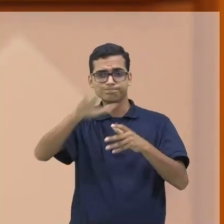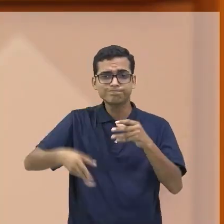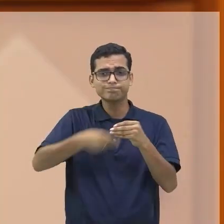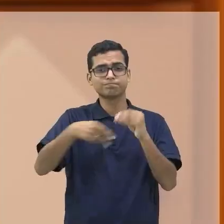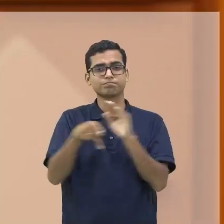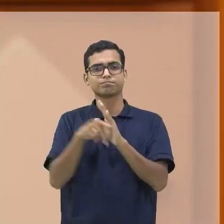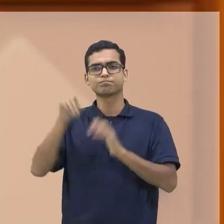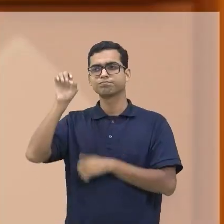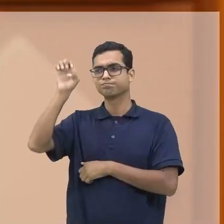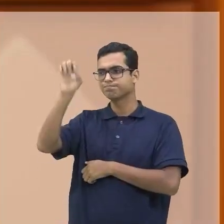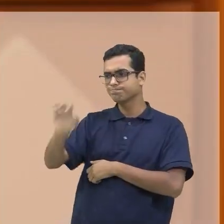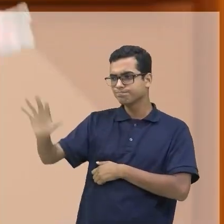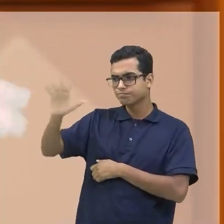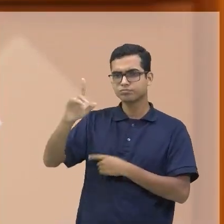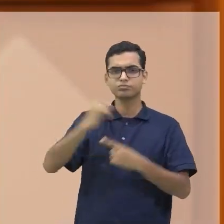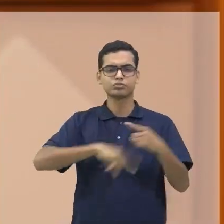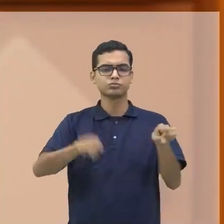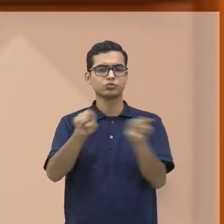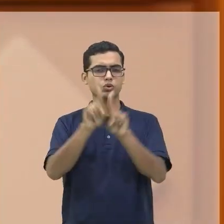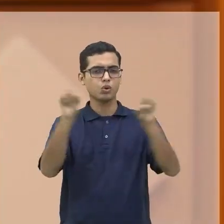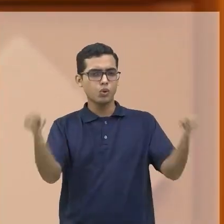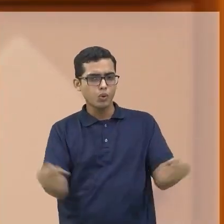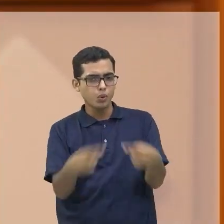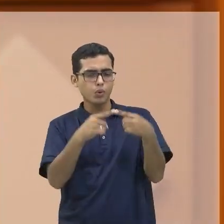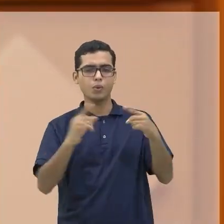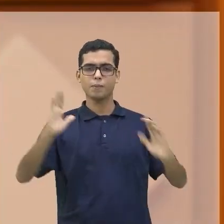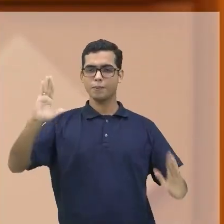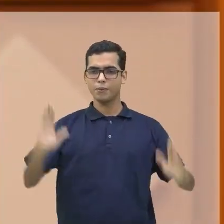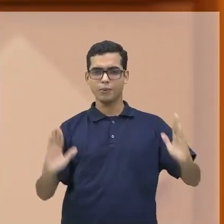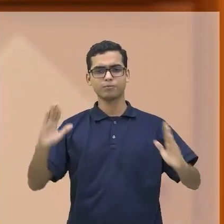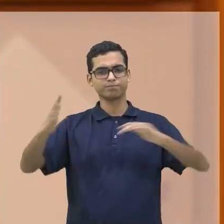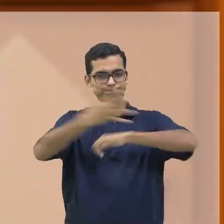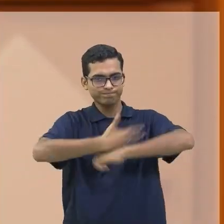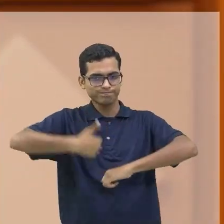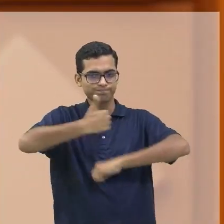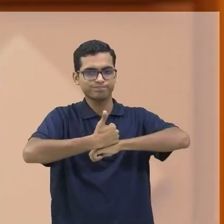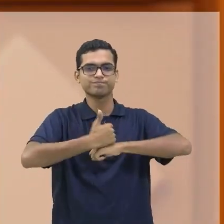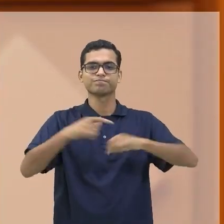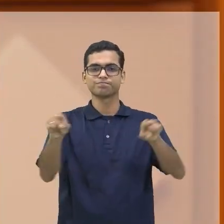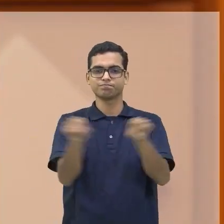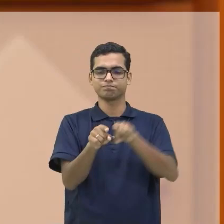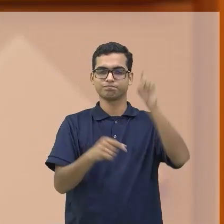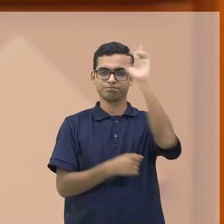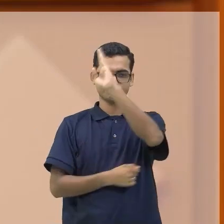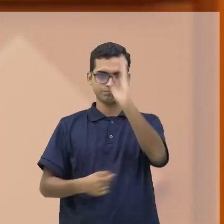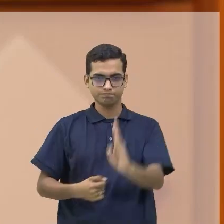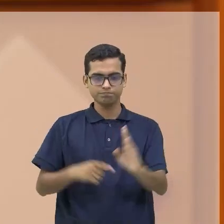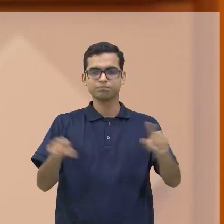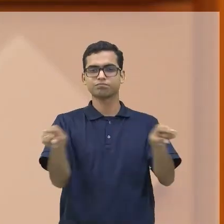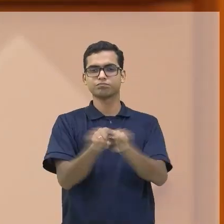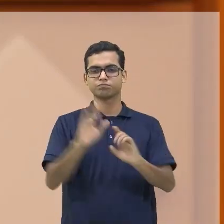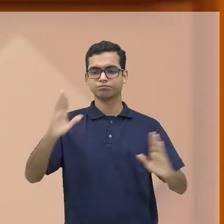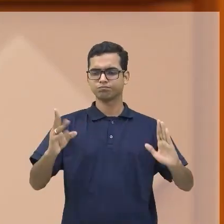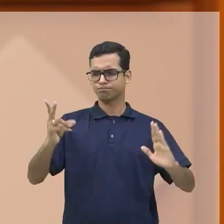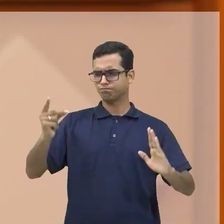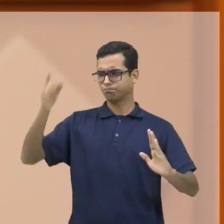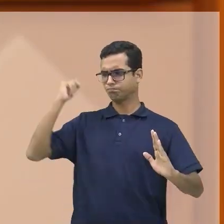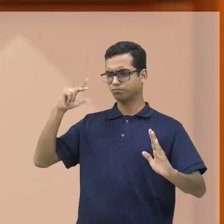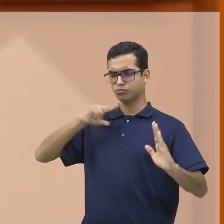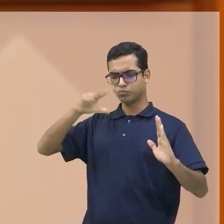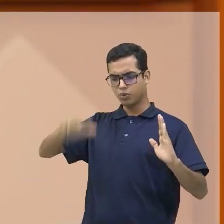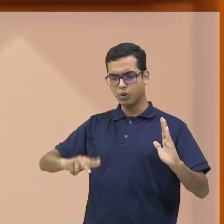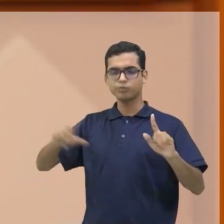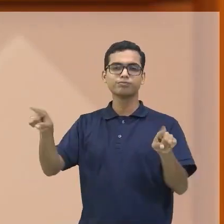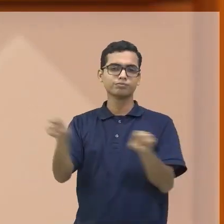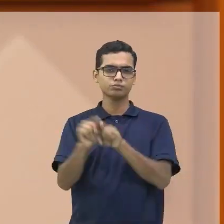dos europeus, que está relacionado ao período de colonização no território brasileiro, onde os portugueses eles